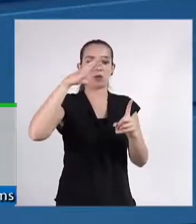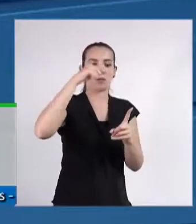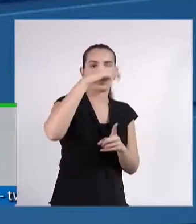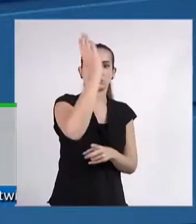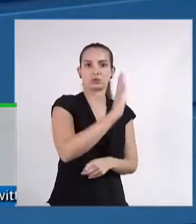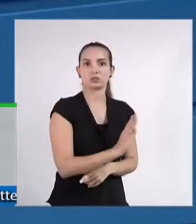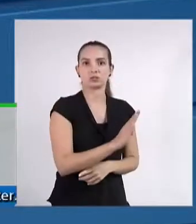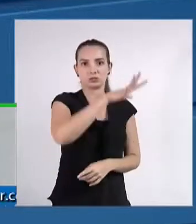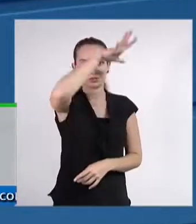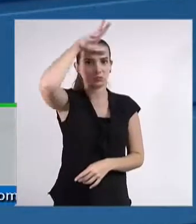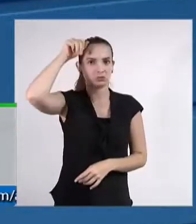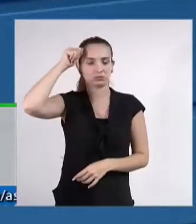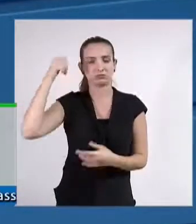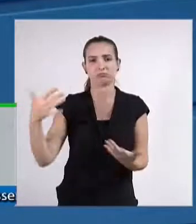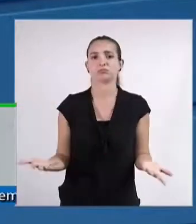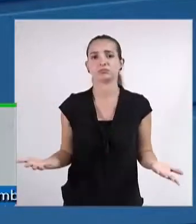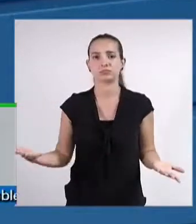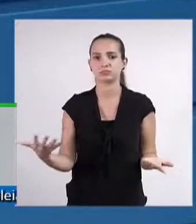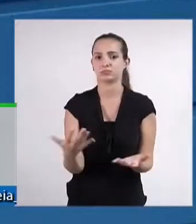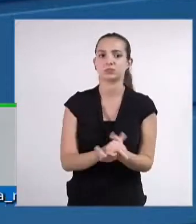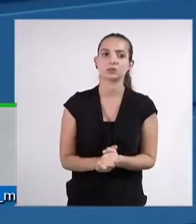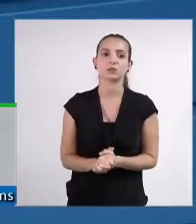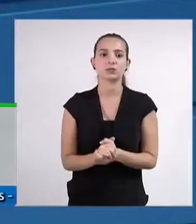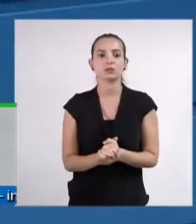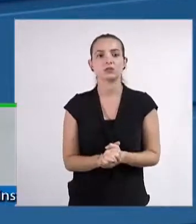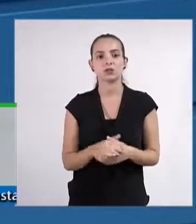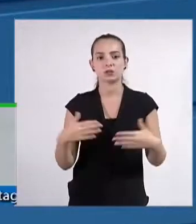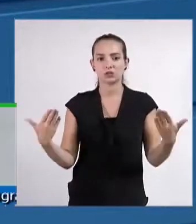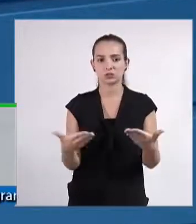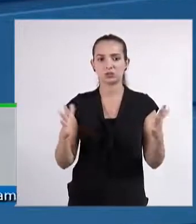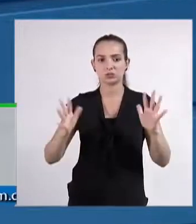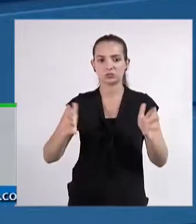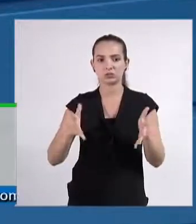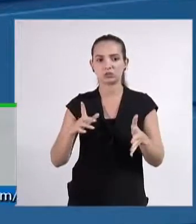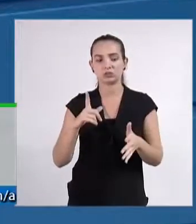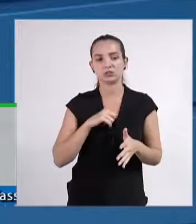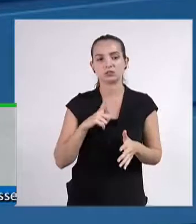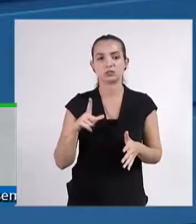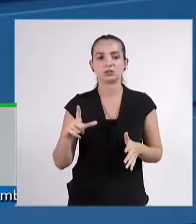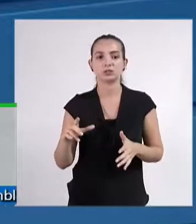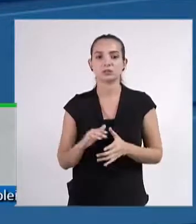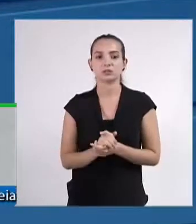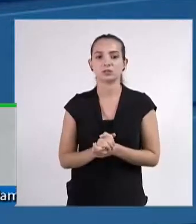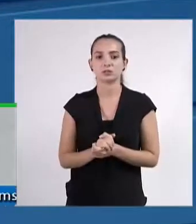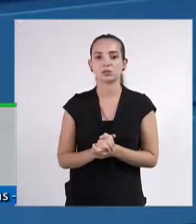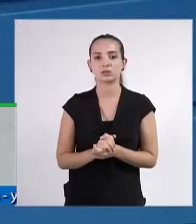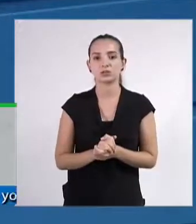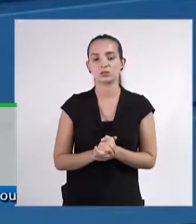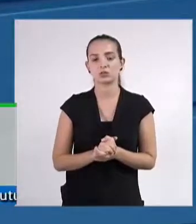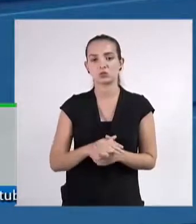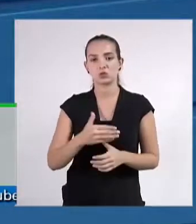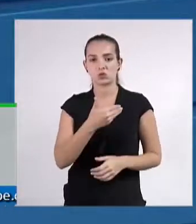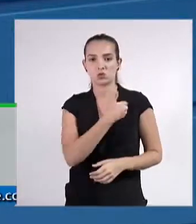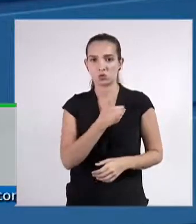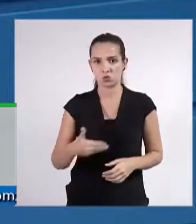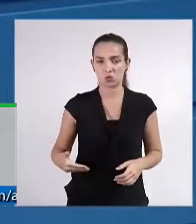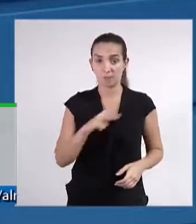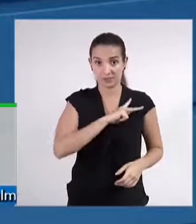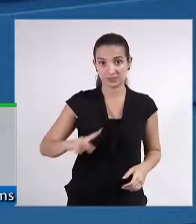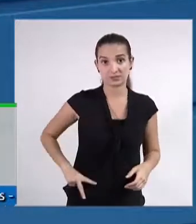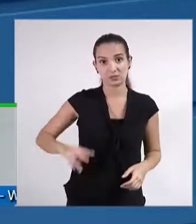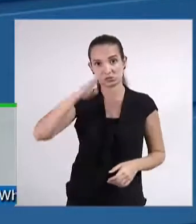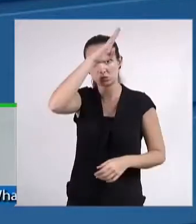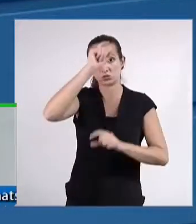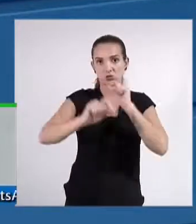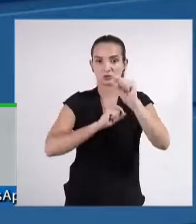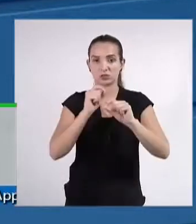brasileira. E isso, como ficou bem patenteado na eleição do governo Jair Bolsonaro, é de